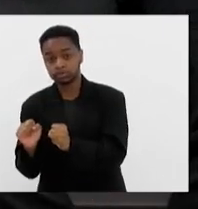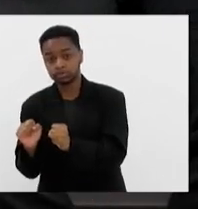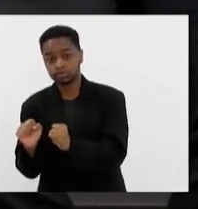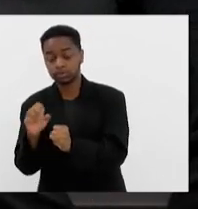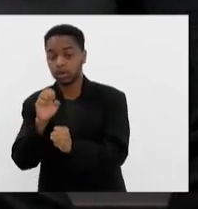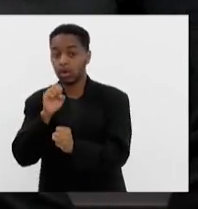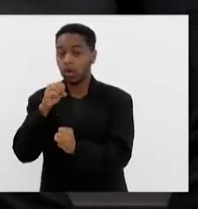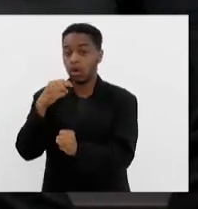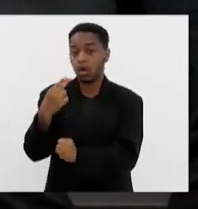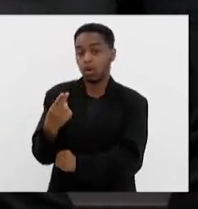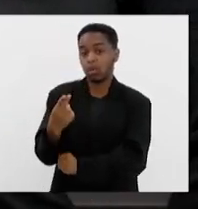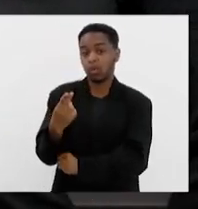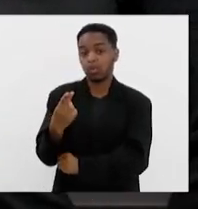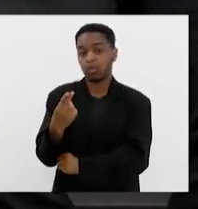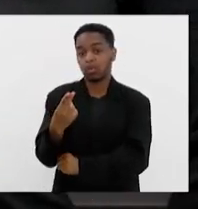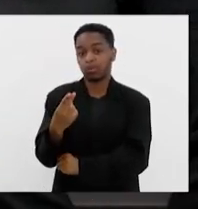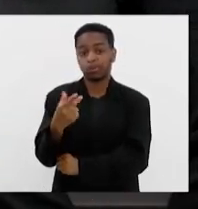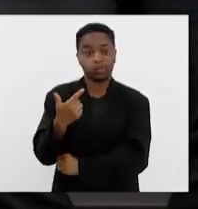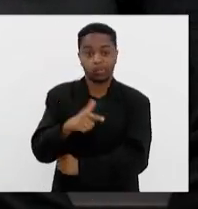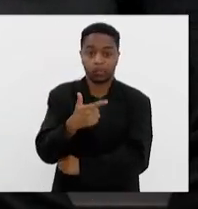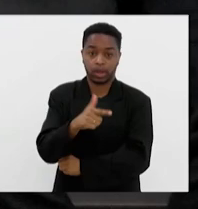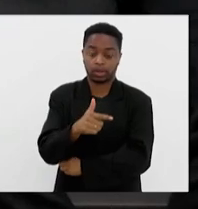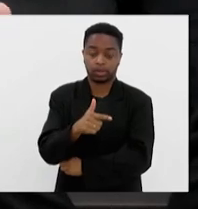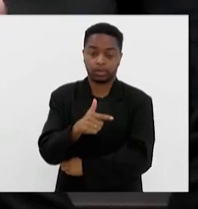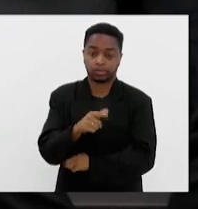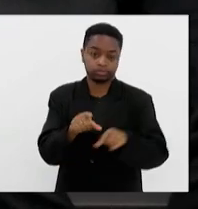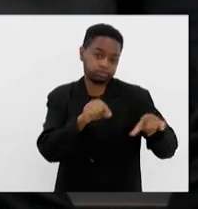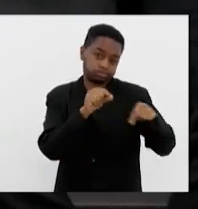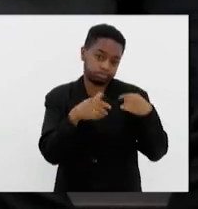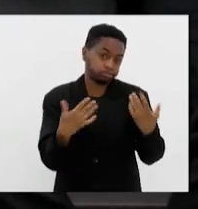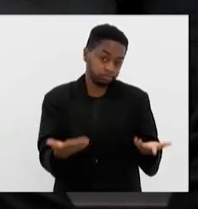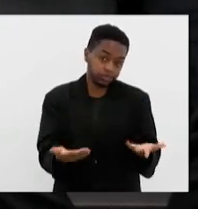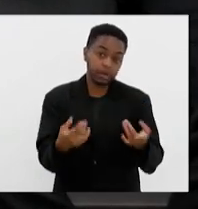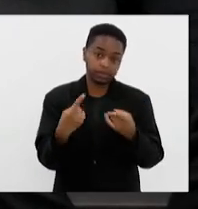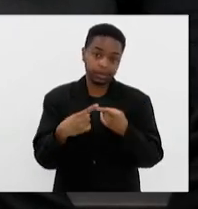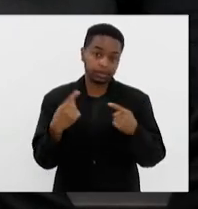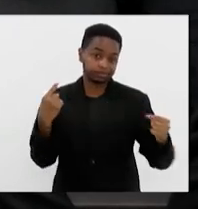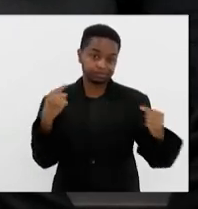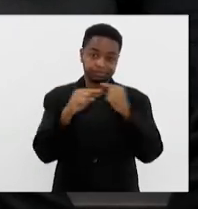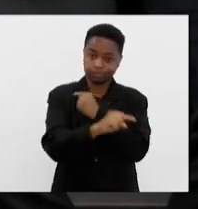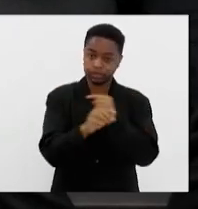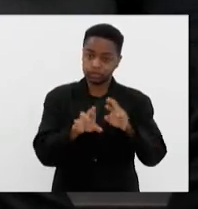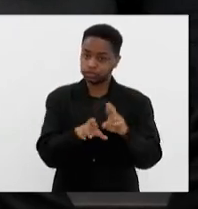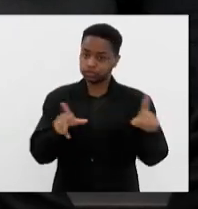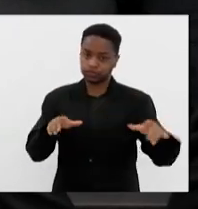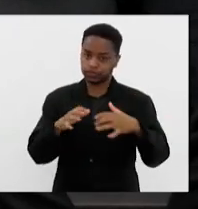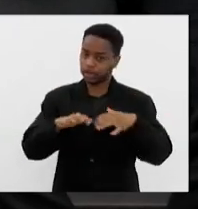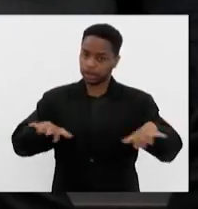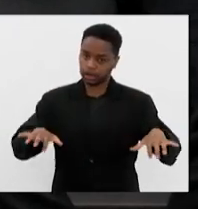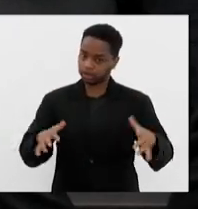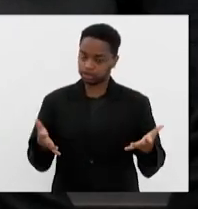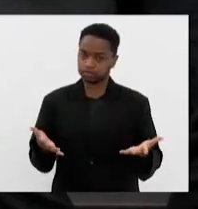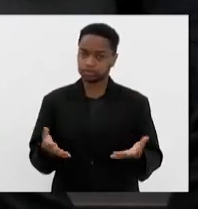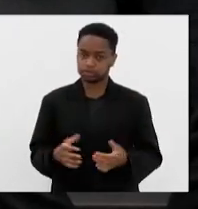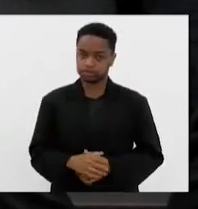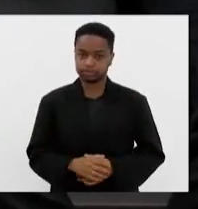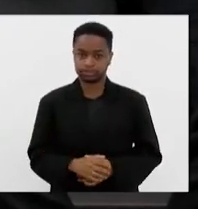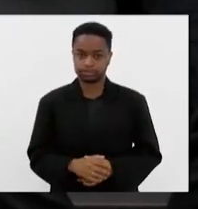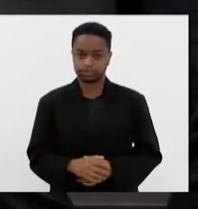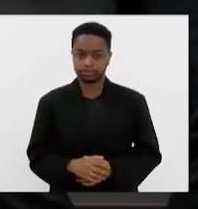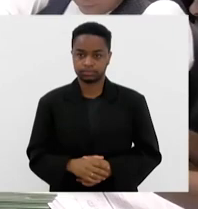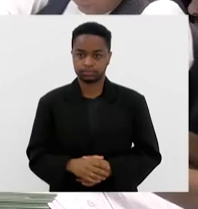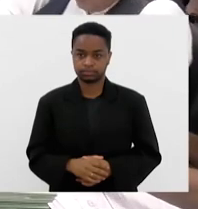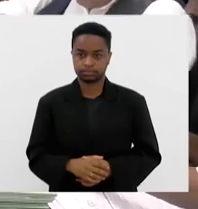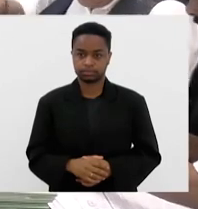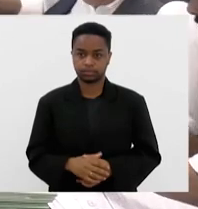Ou então não é a critério. Uma coisa é absolutamente contrária à outra. Me